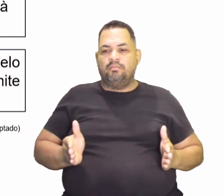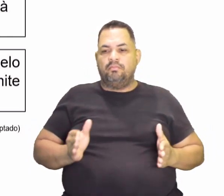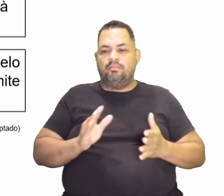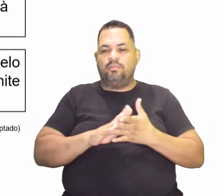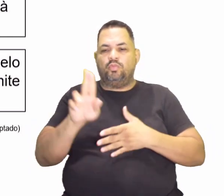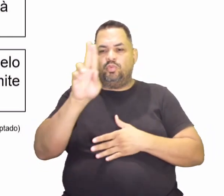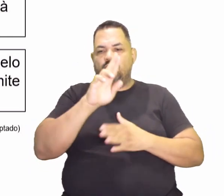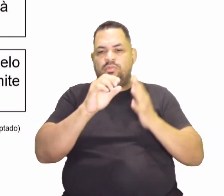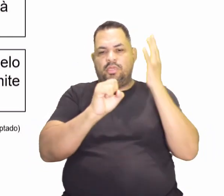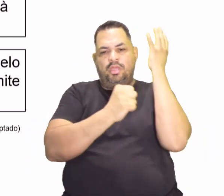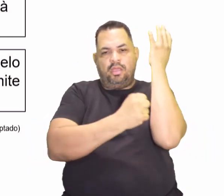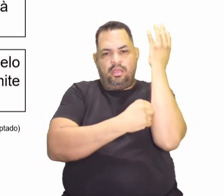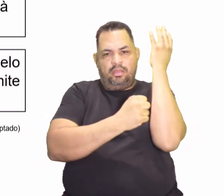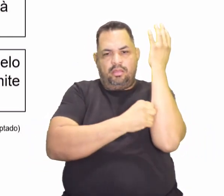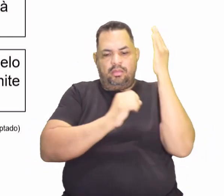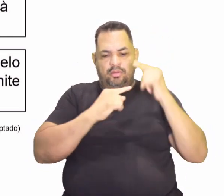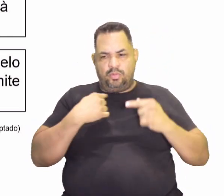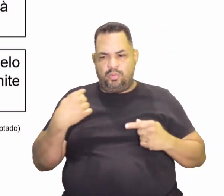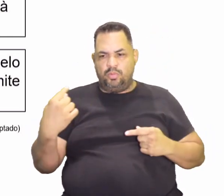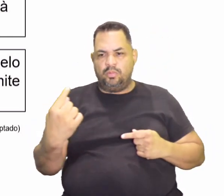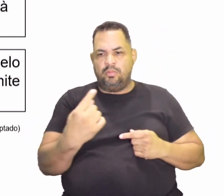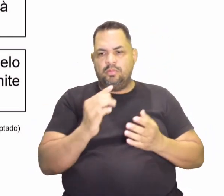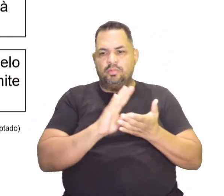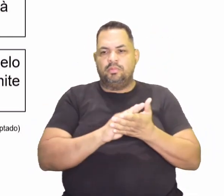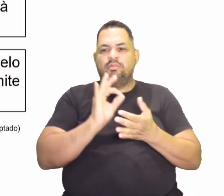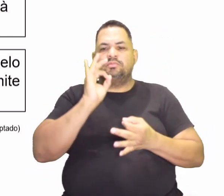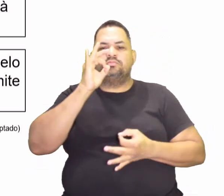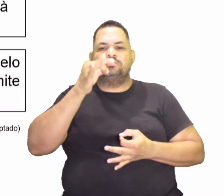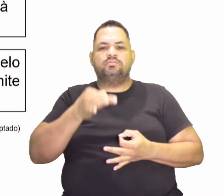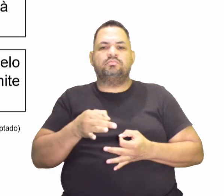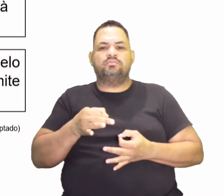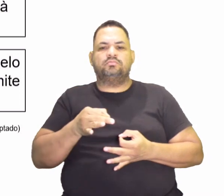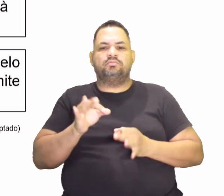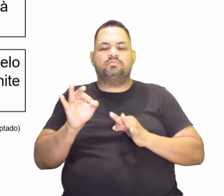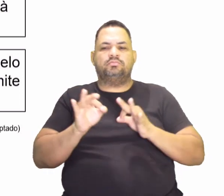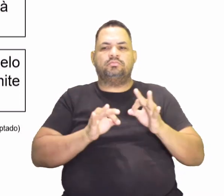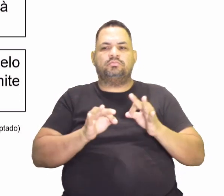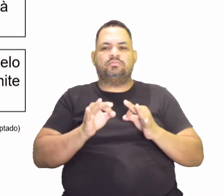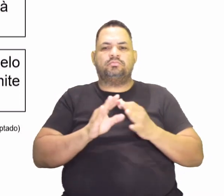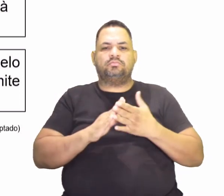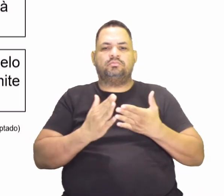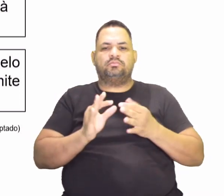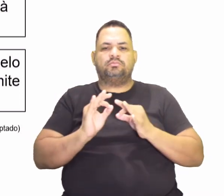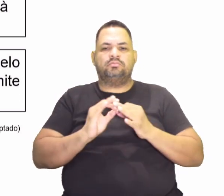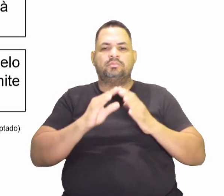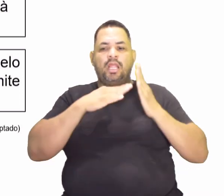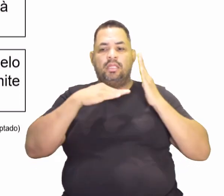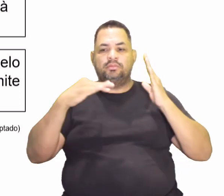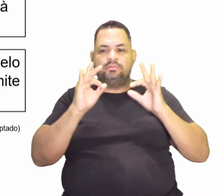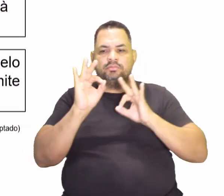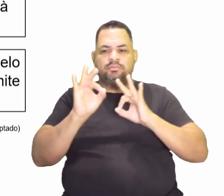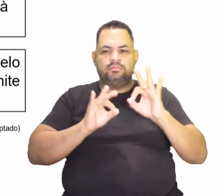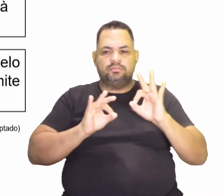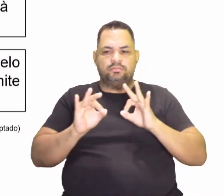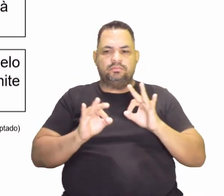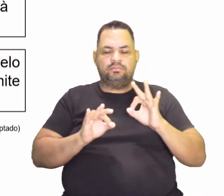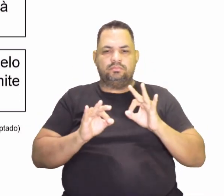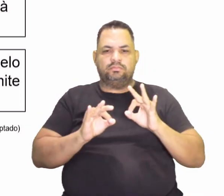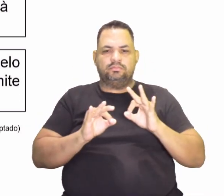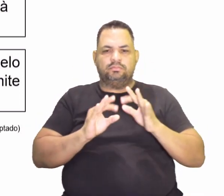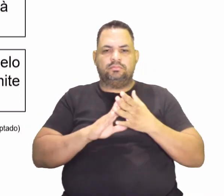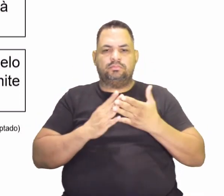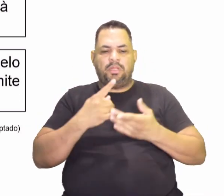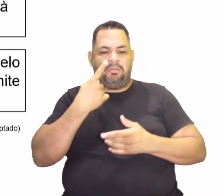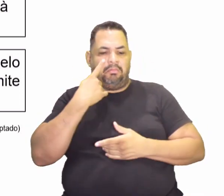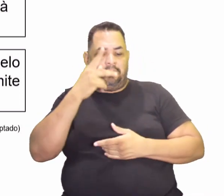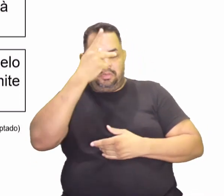aquela árvore, ou um cercado adequado, assim, bem até estético, né? Tem que ter isso. E alguém foi